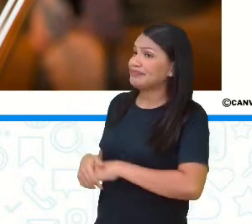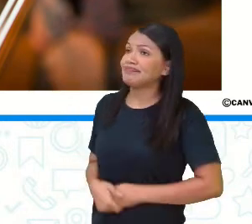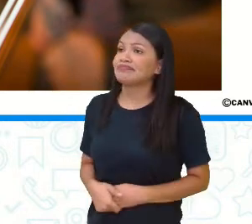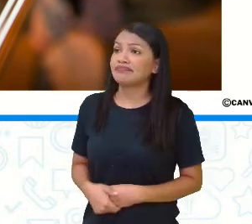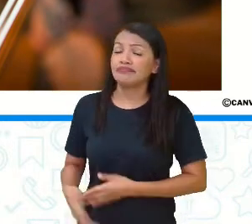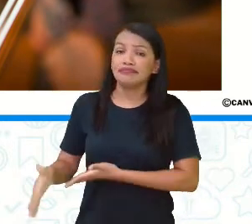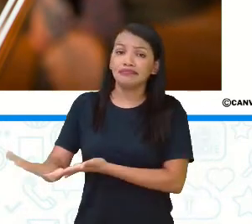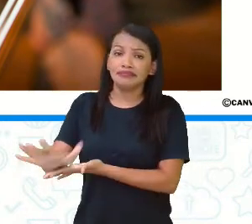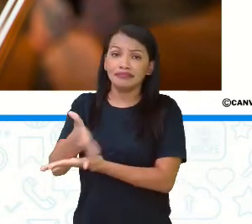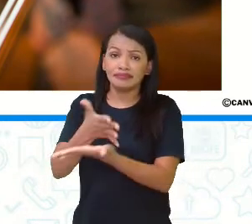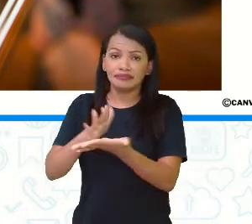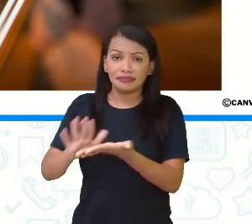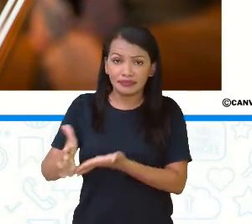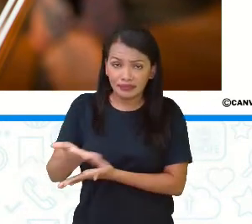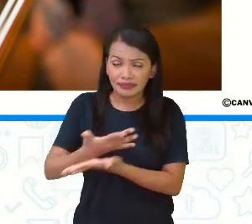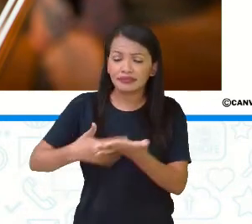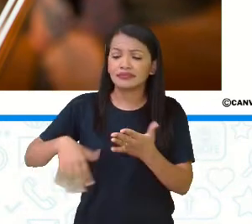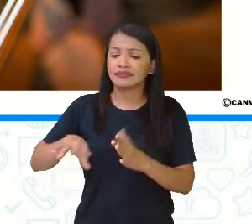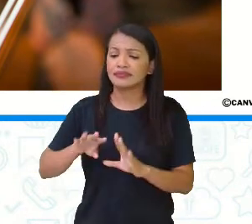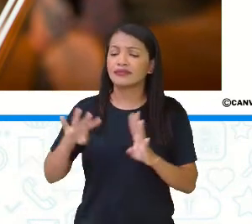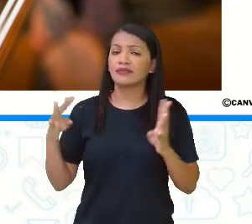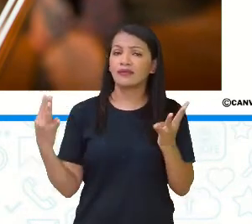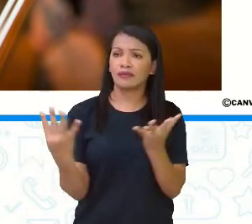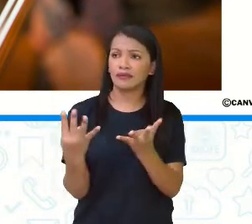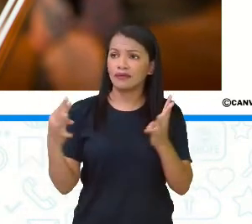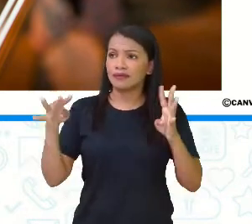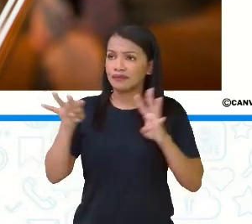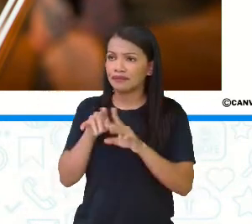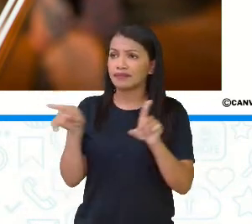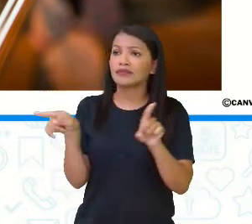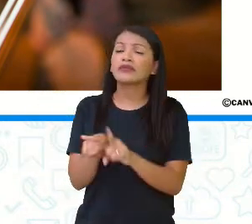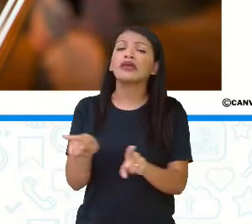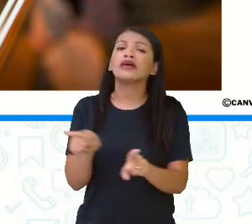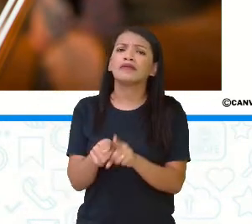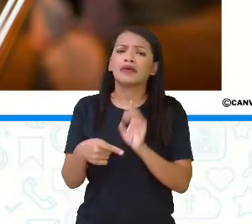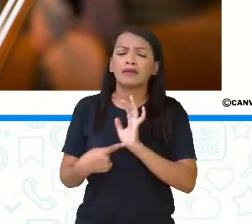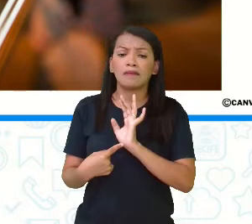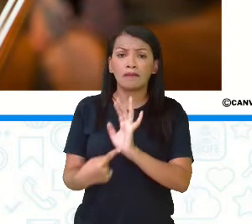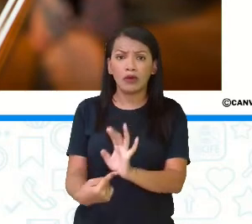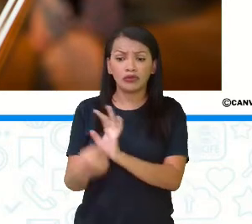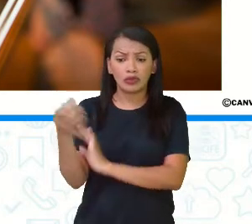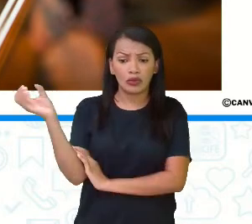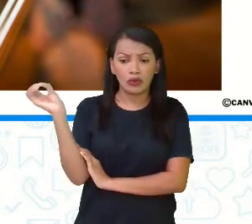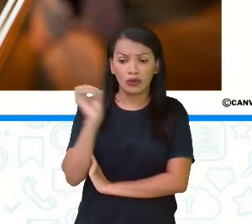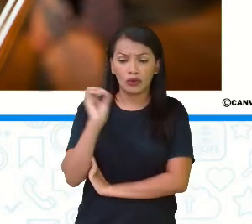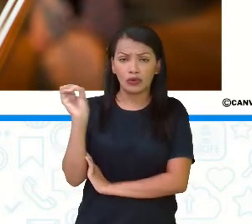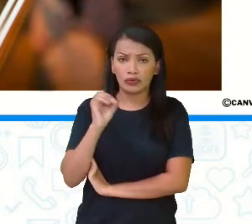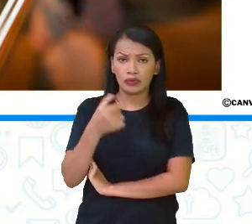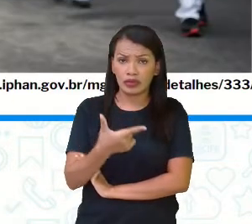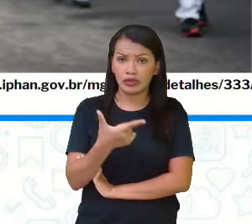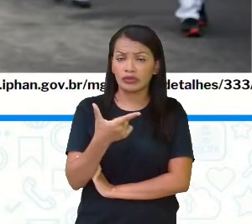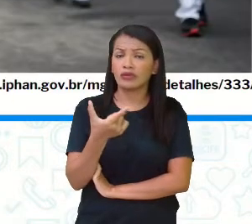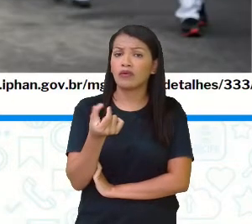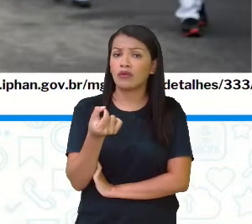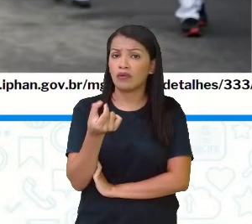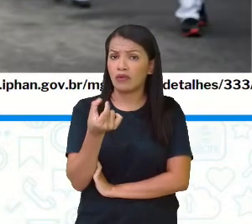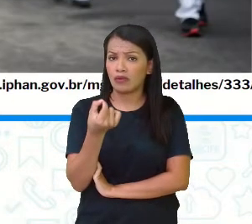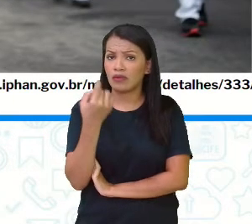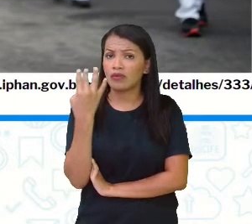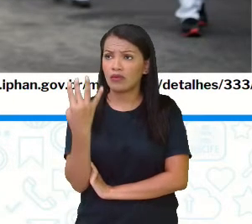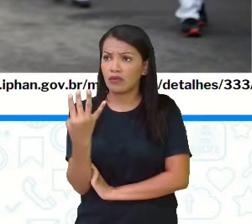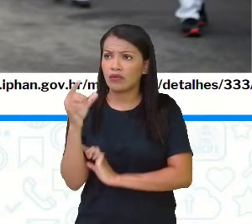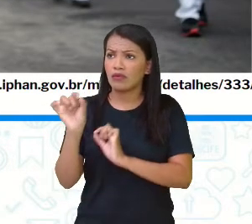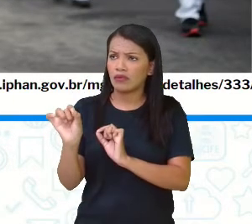Bahia, inscrito pelo IFAM no livro de registros de forma de expressão, em outubro de 2004. Coco,